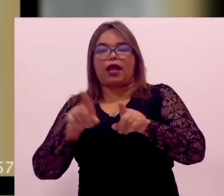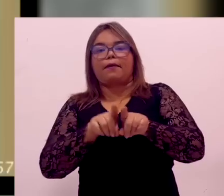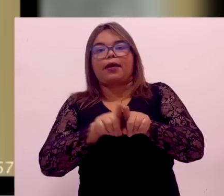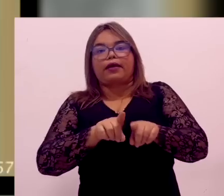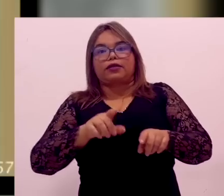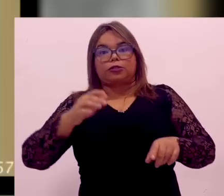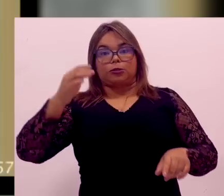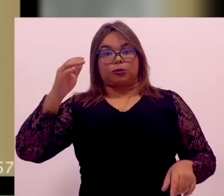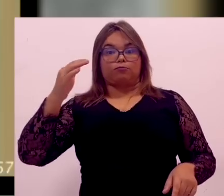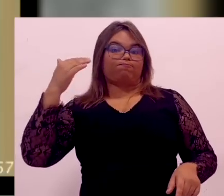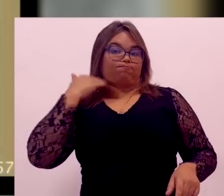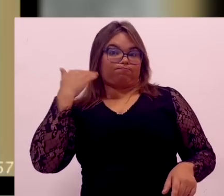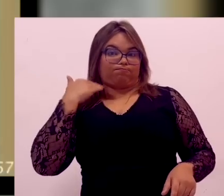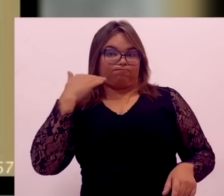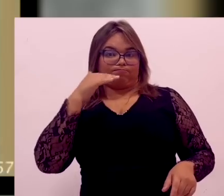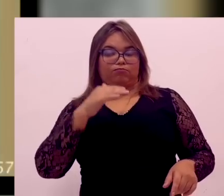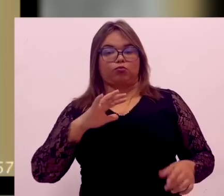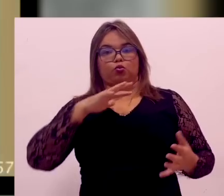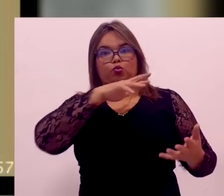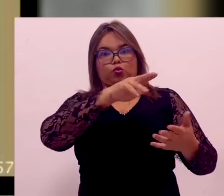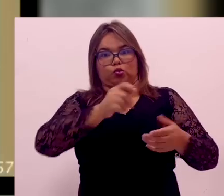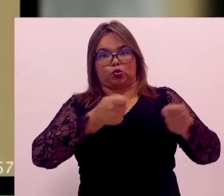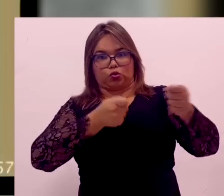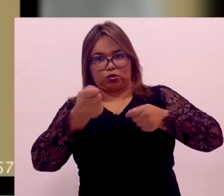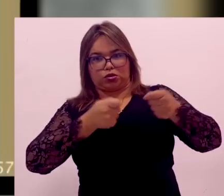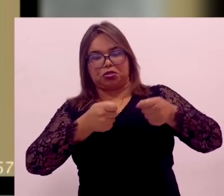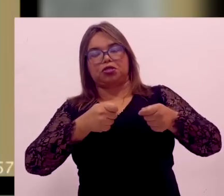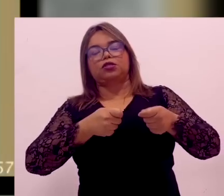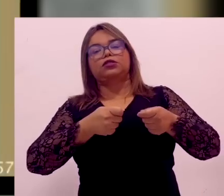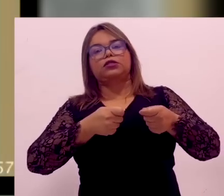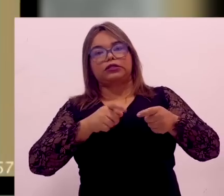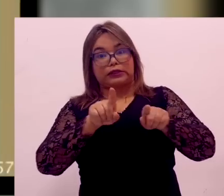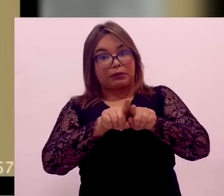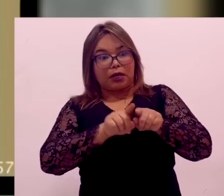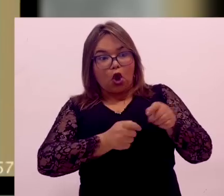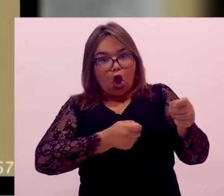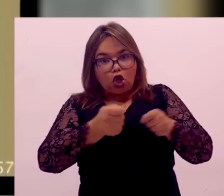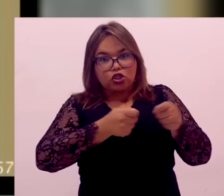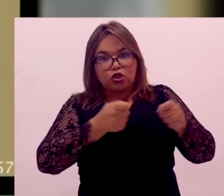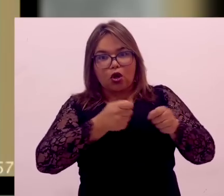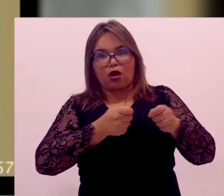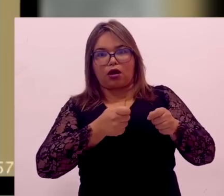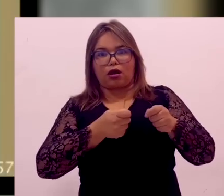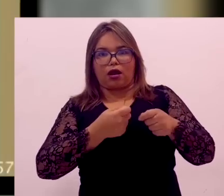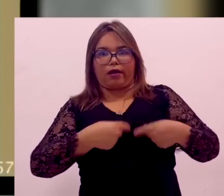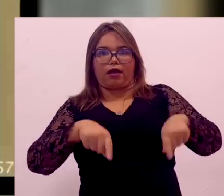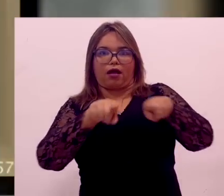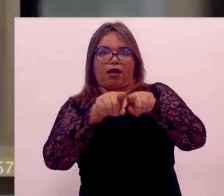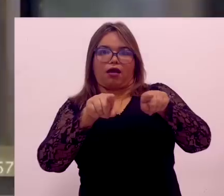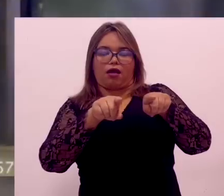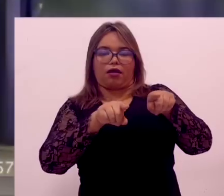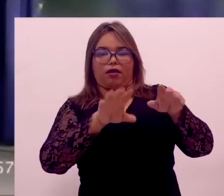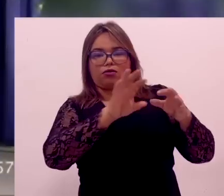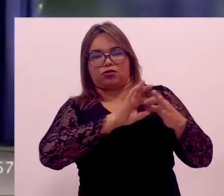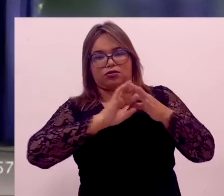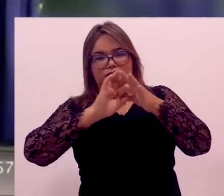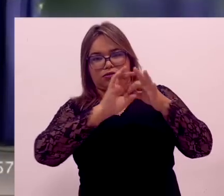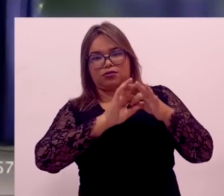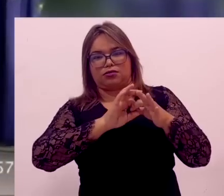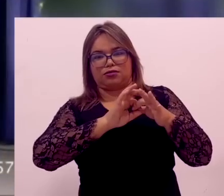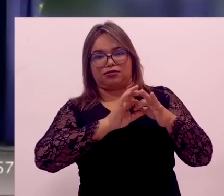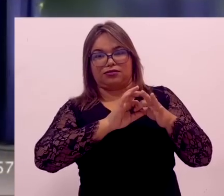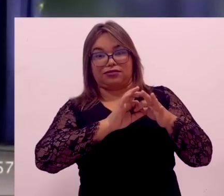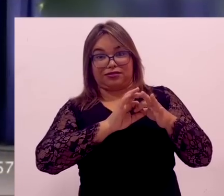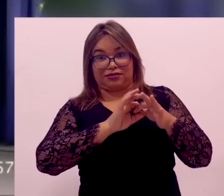internacional e também, de modo assustador, o Concílio Mundial das Igrejas. Agora, não sou eu que estou falando isso. Quem